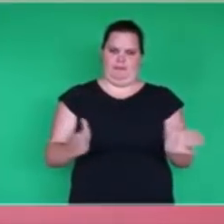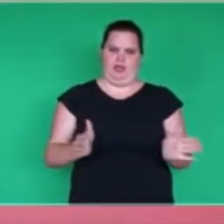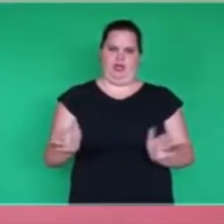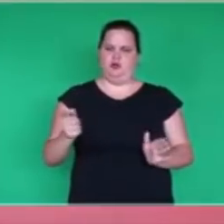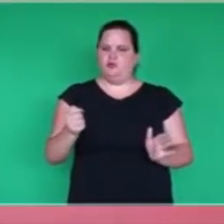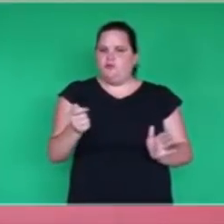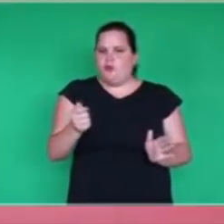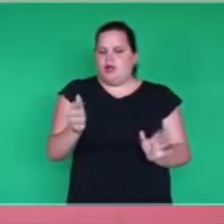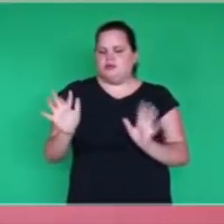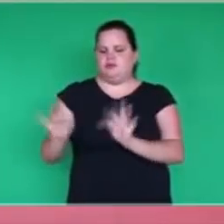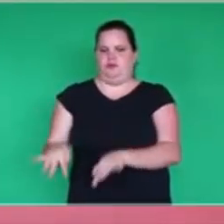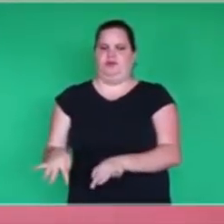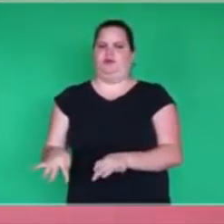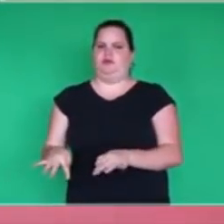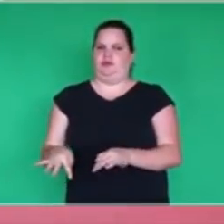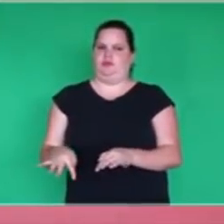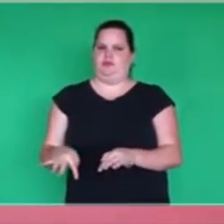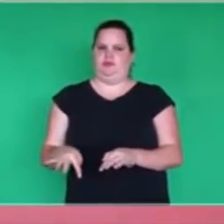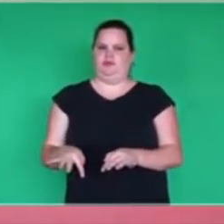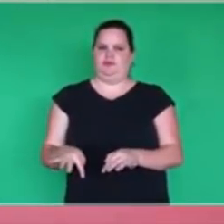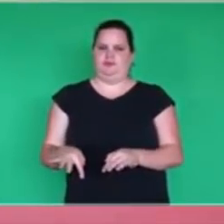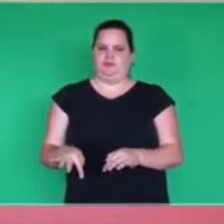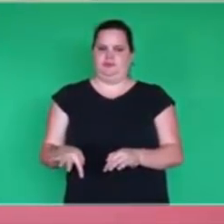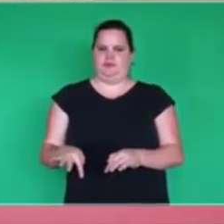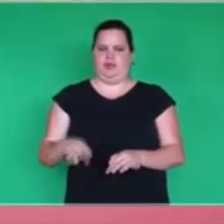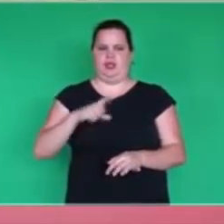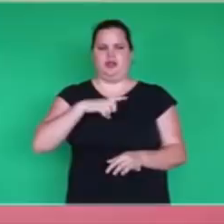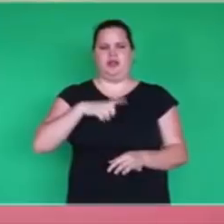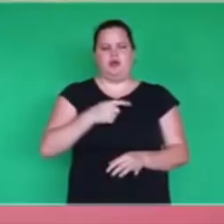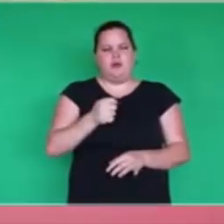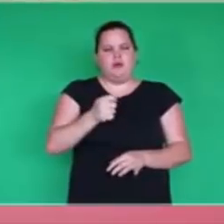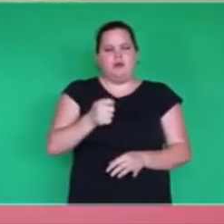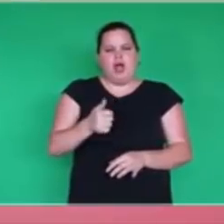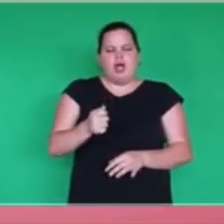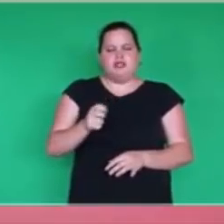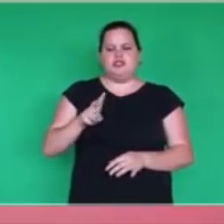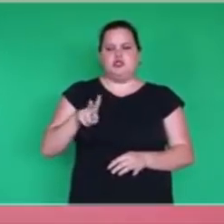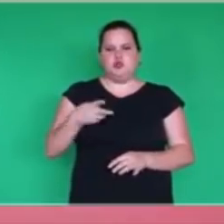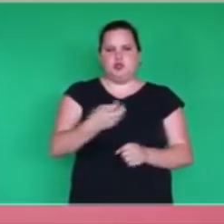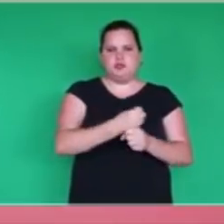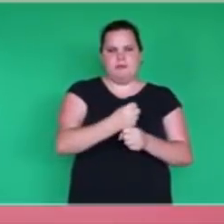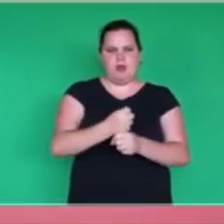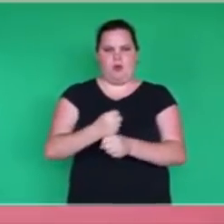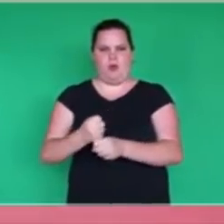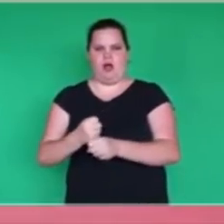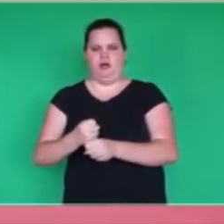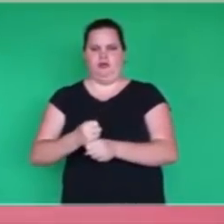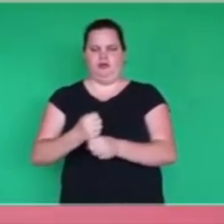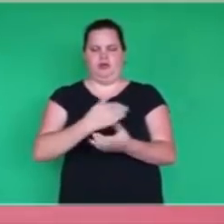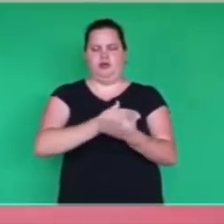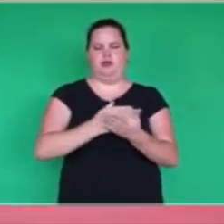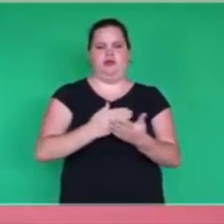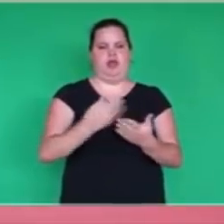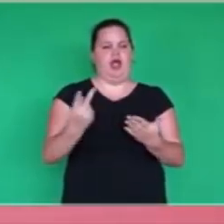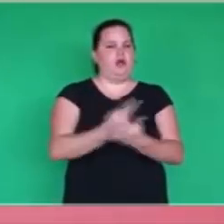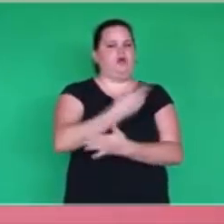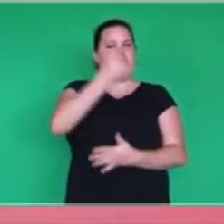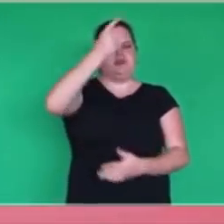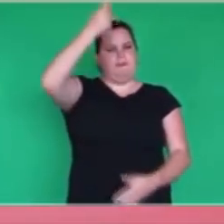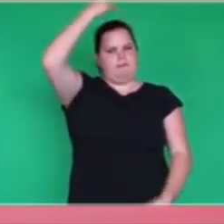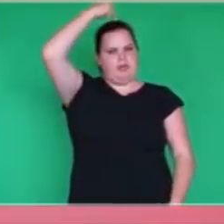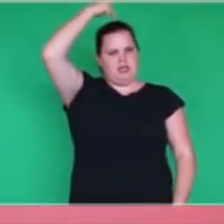final. Estamos há 2000 anos do Pentecostes e agora aguardando o